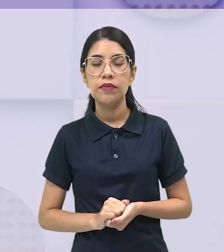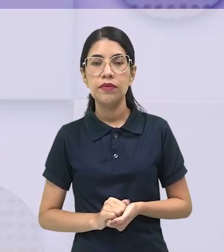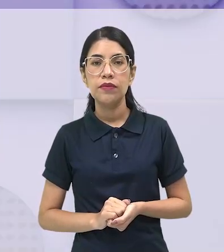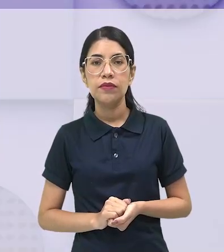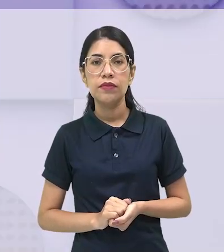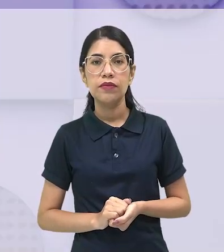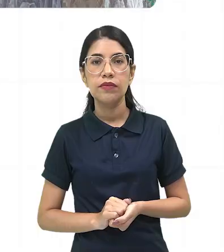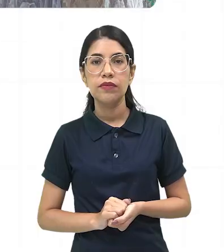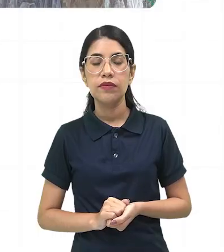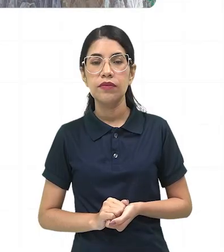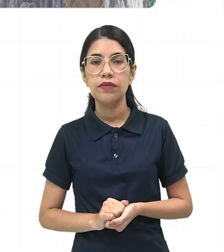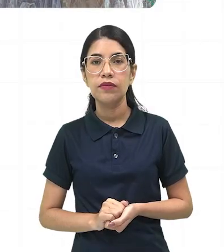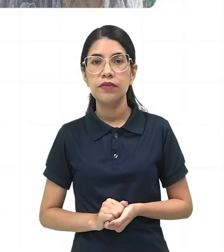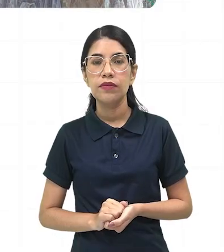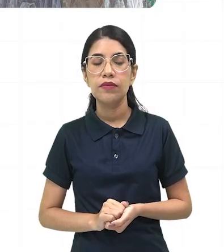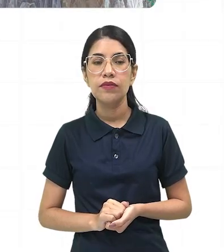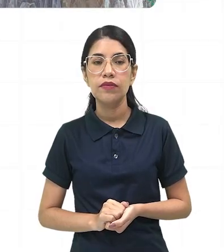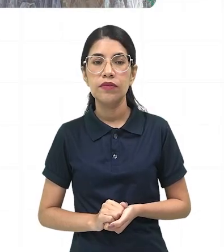Vamos lá.